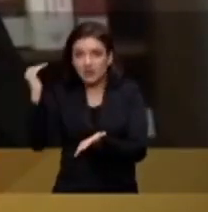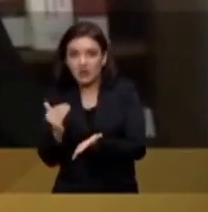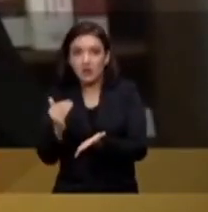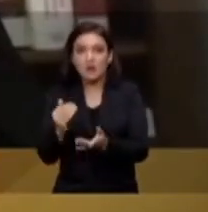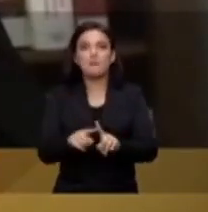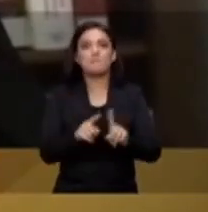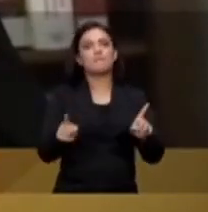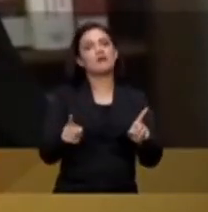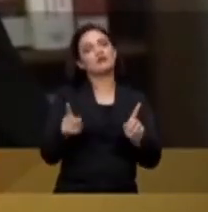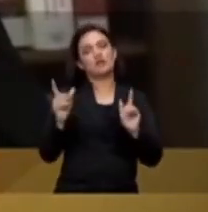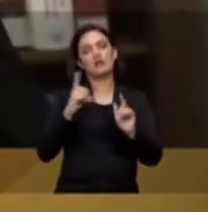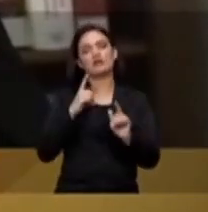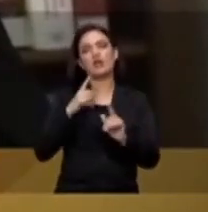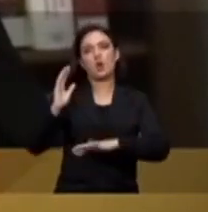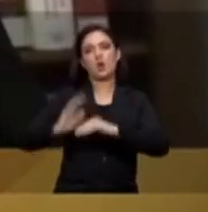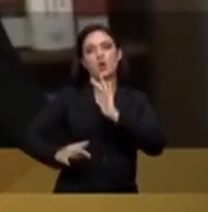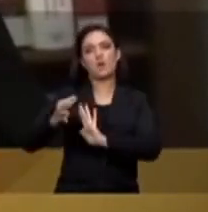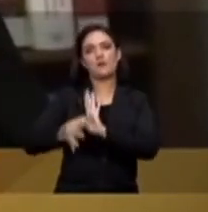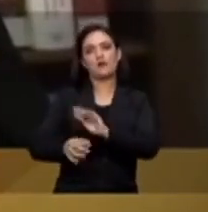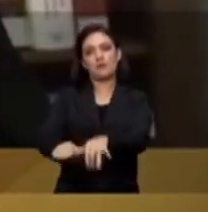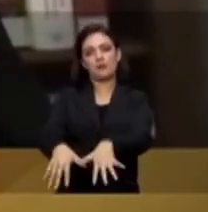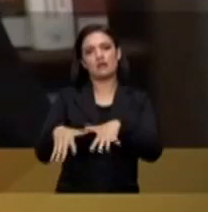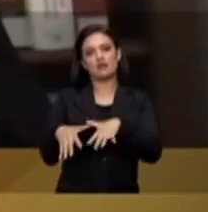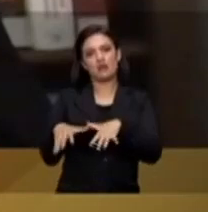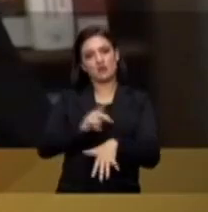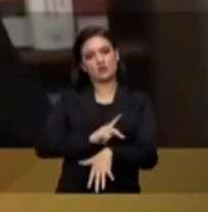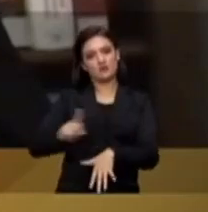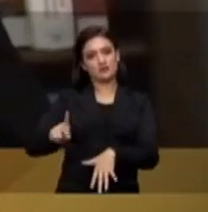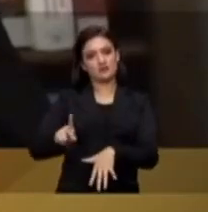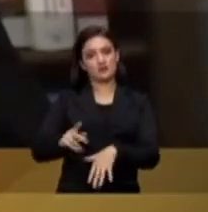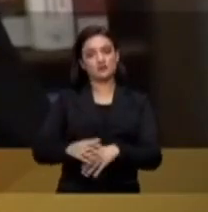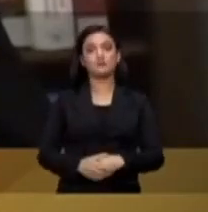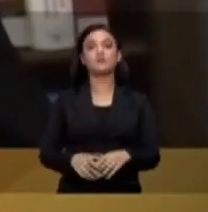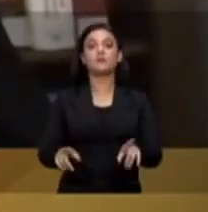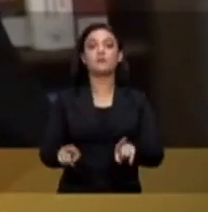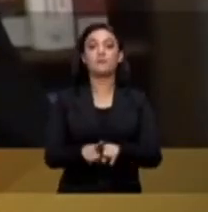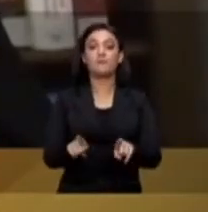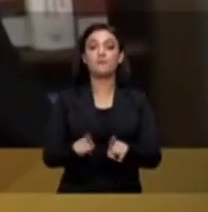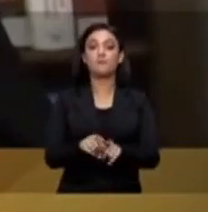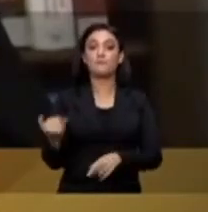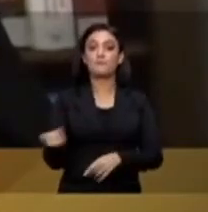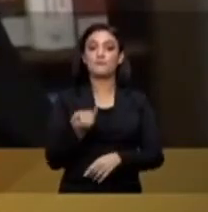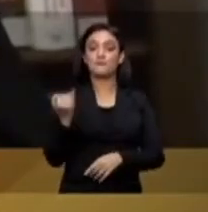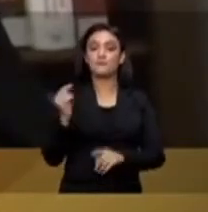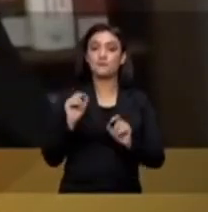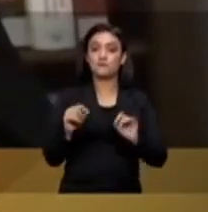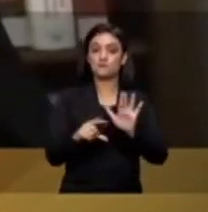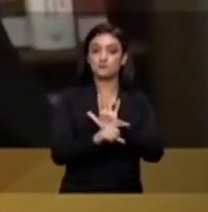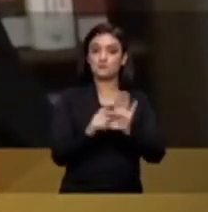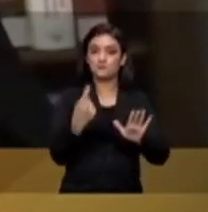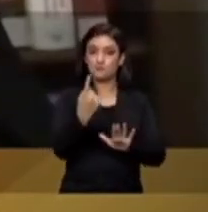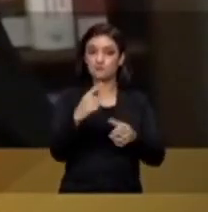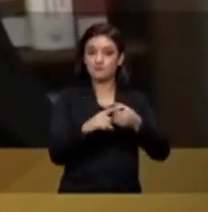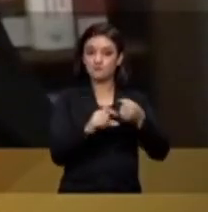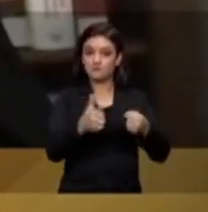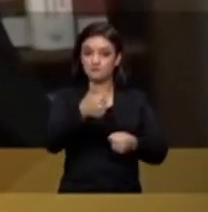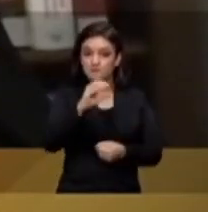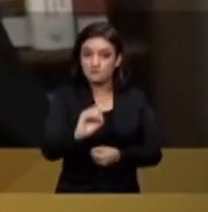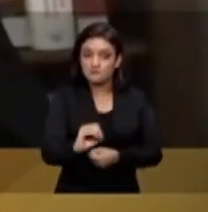plenário e do presidente do tribunal. Aí, importante, estou grifando aqui o parágrafo 1º do artigo